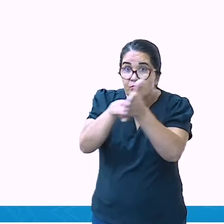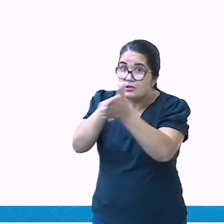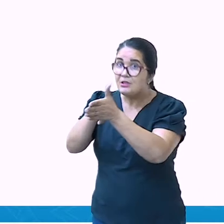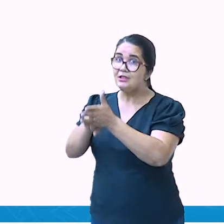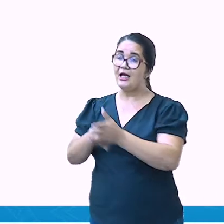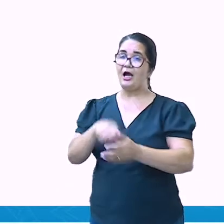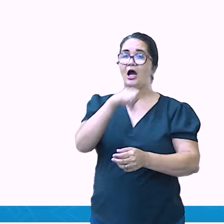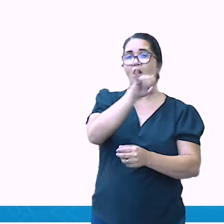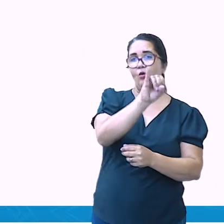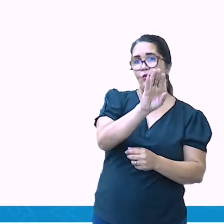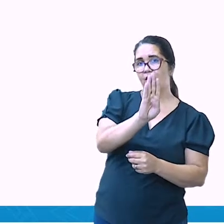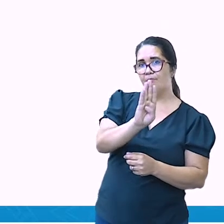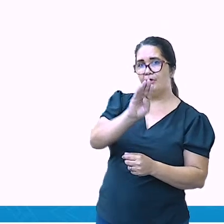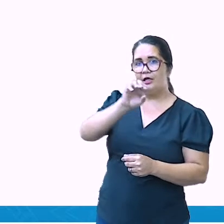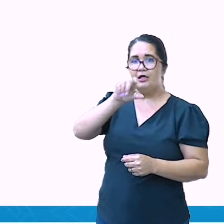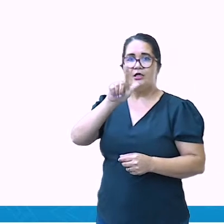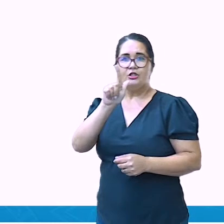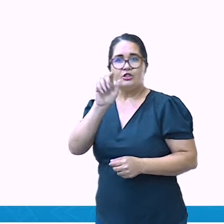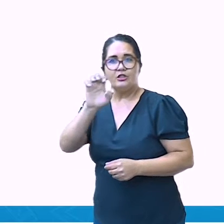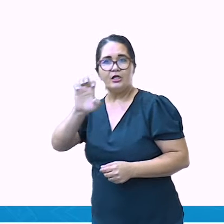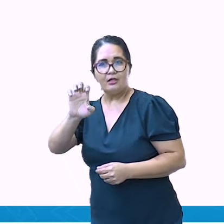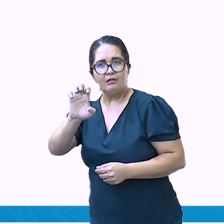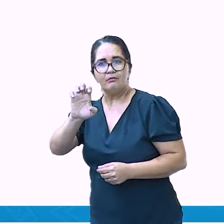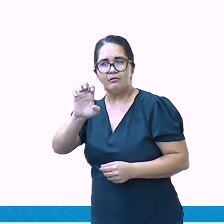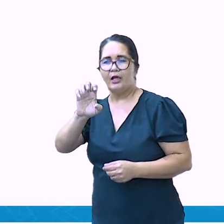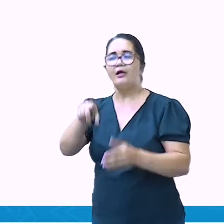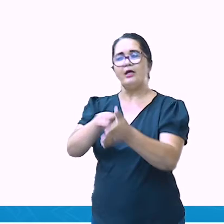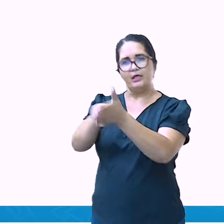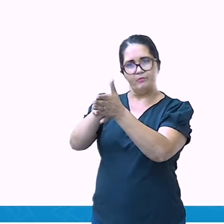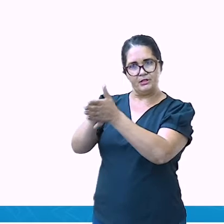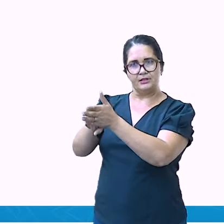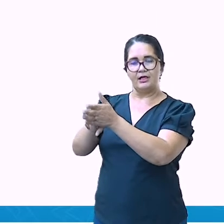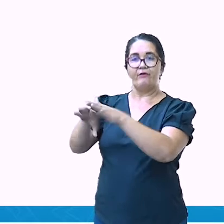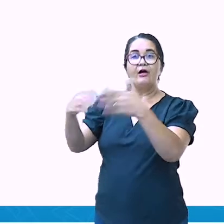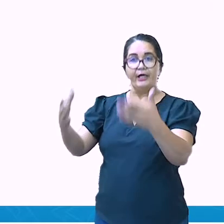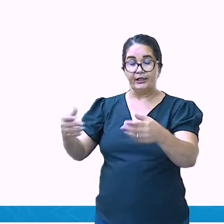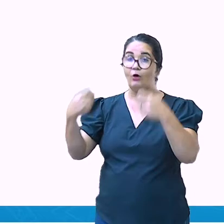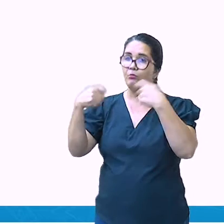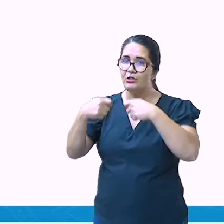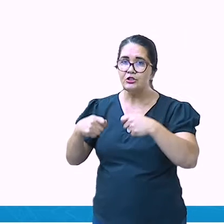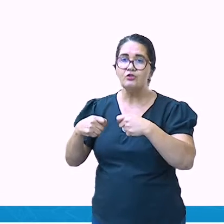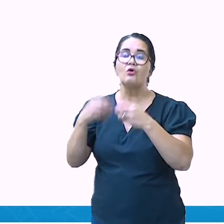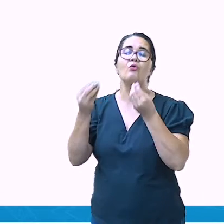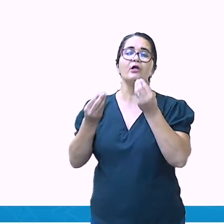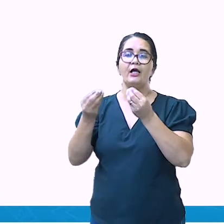oficial é essa divisão das 5 regiões, certo?